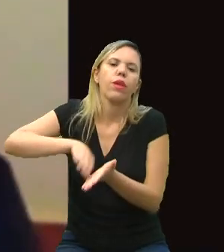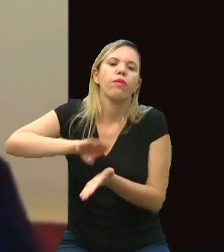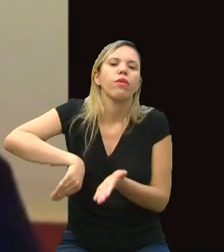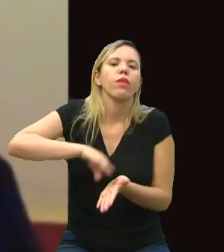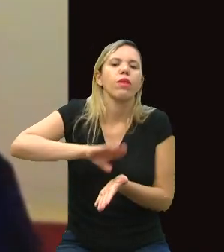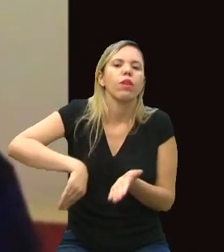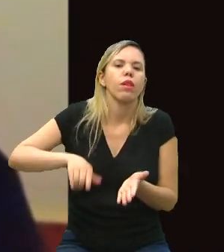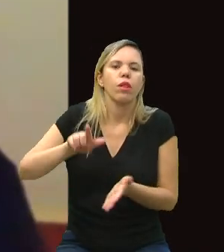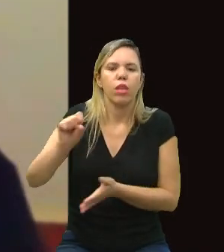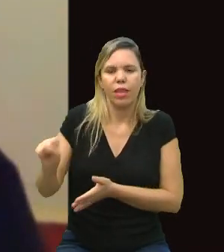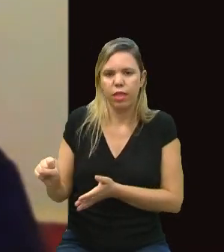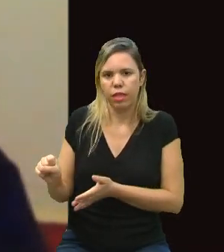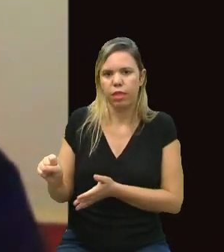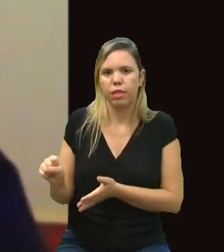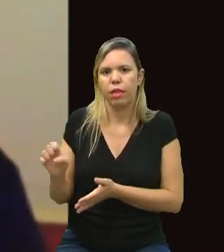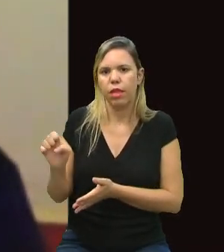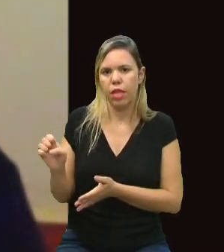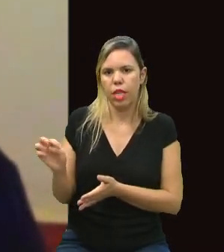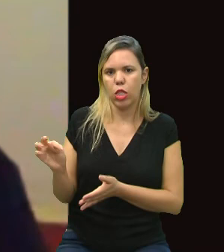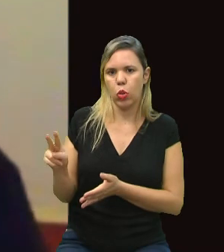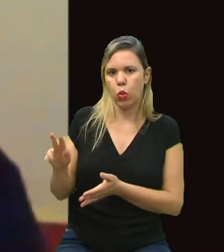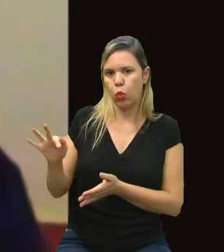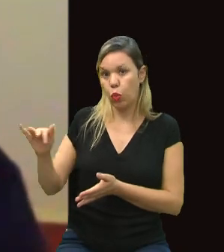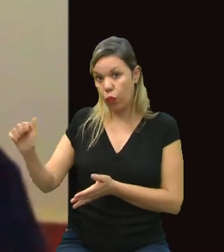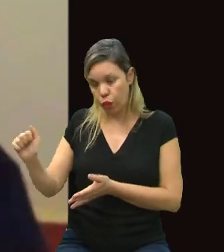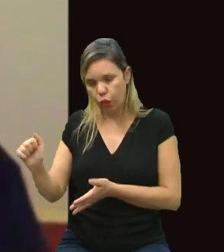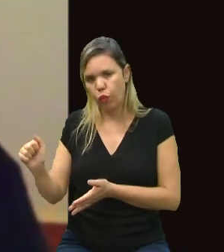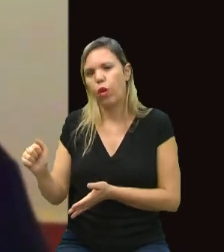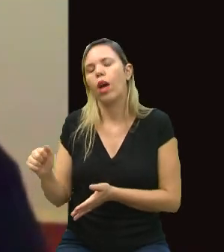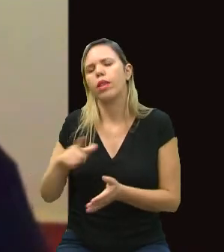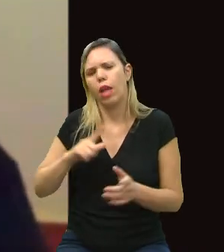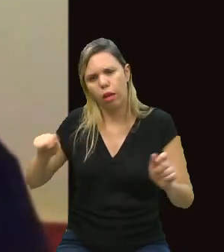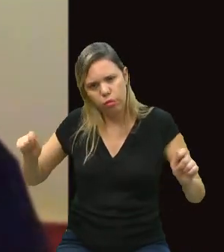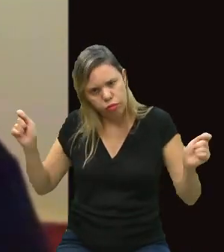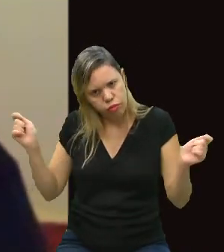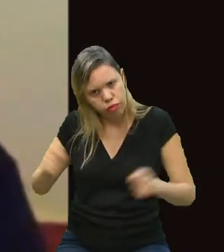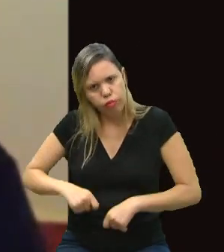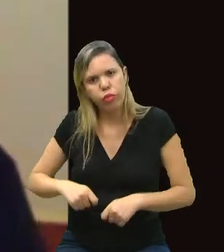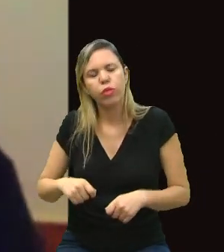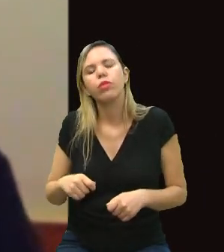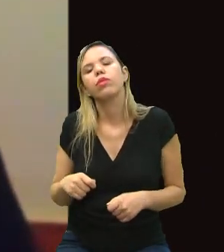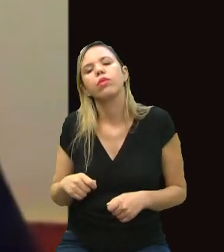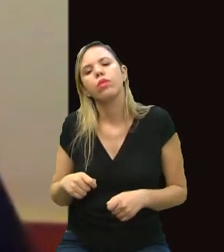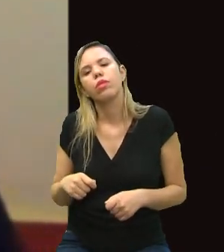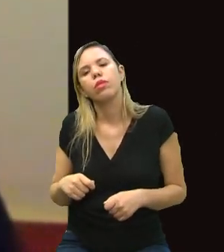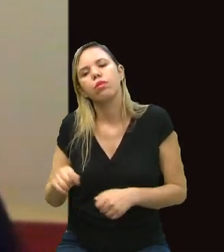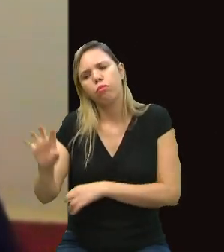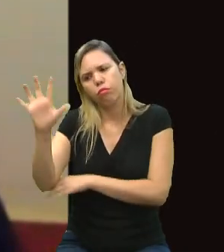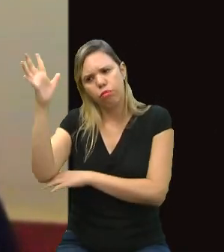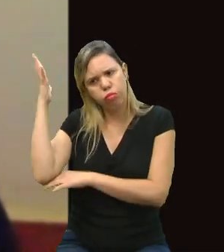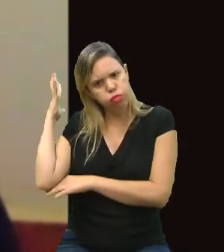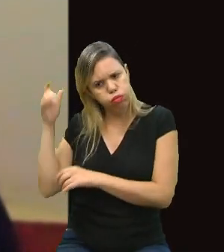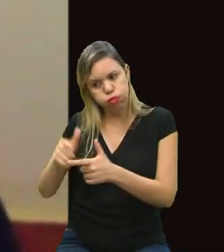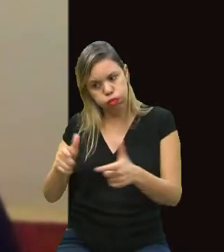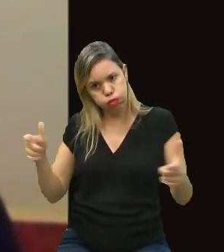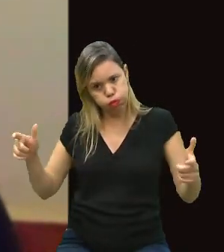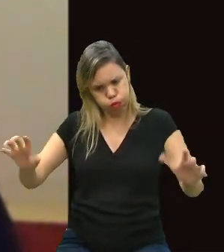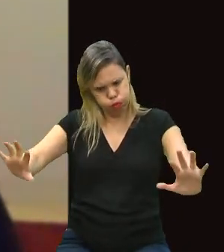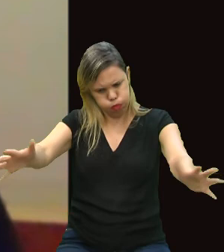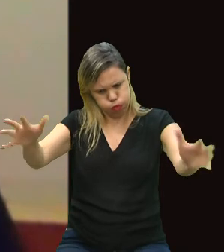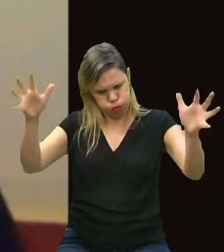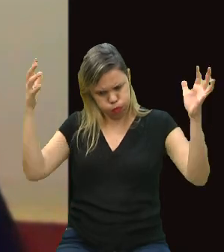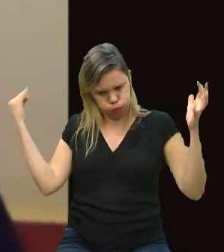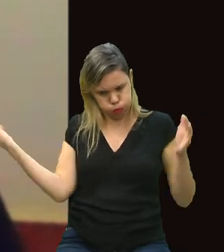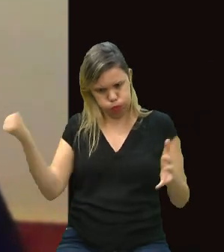um potencial ambiental gigantesco e tem florestas muito importantes que têm uma grande